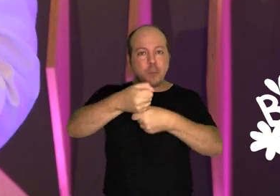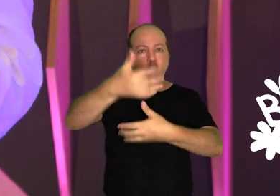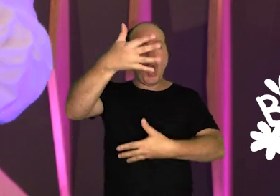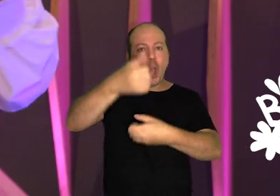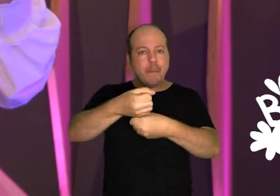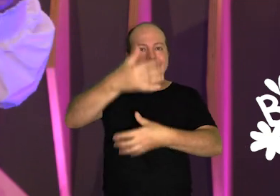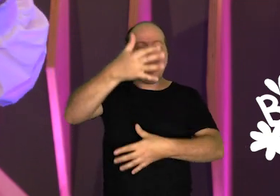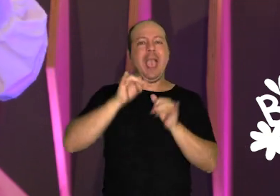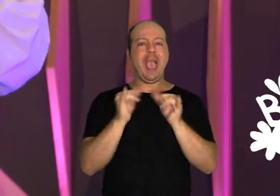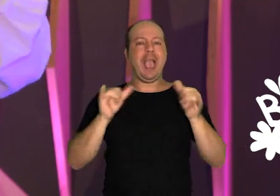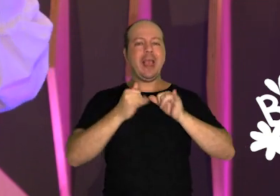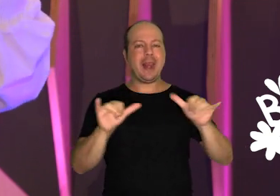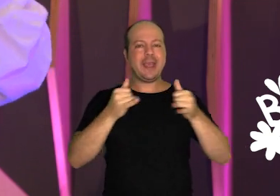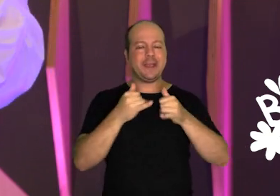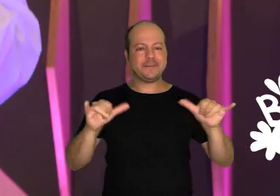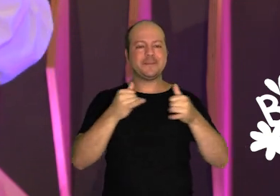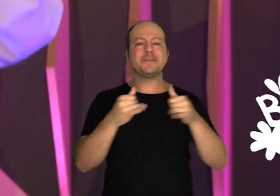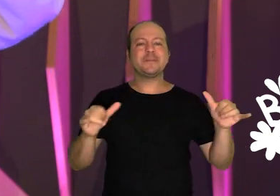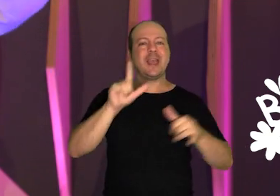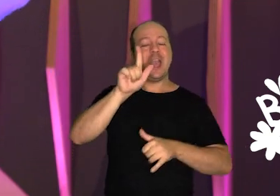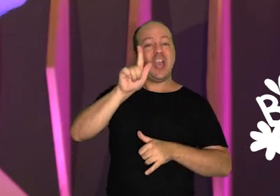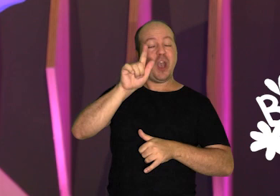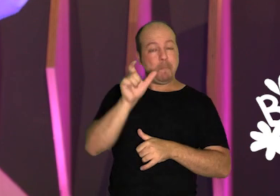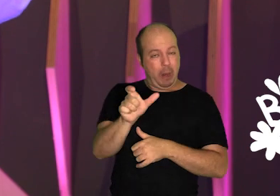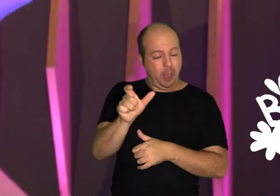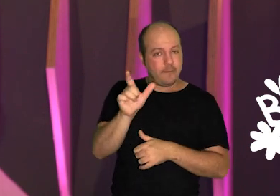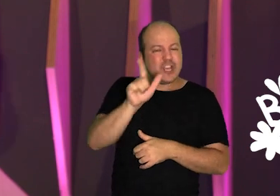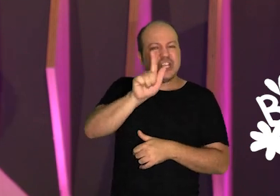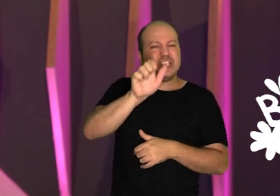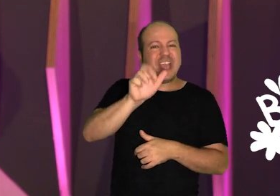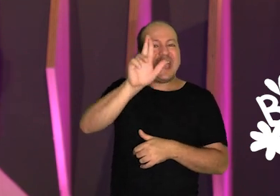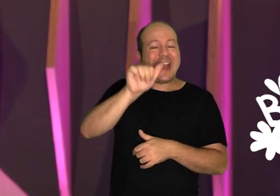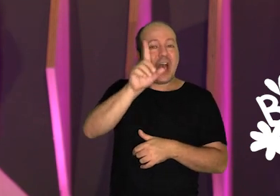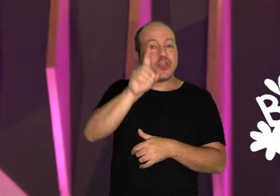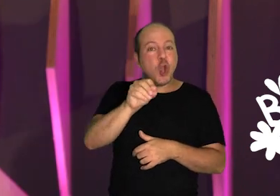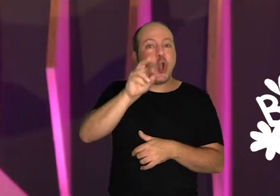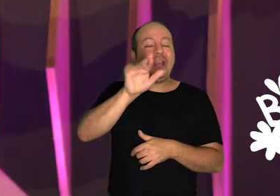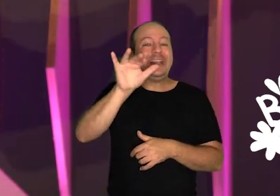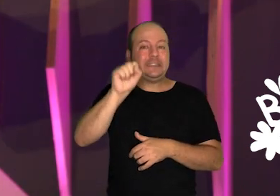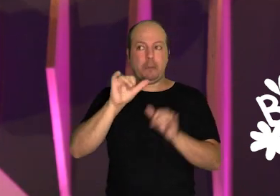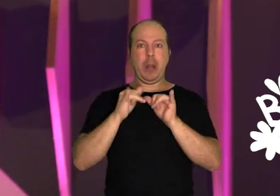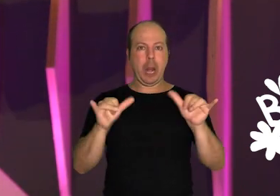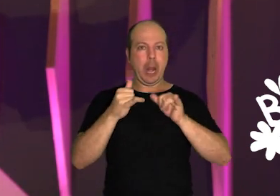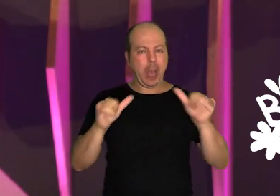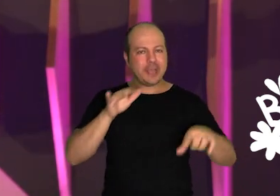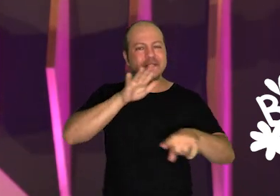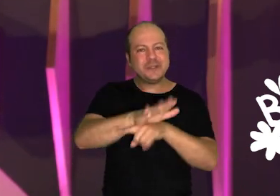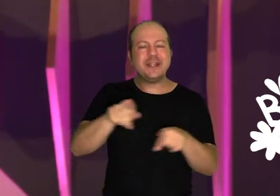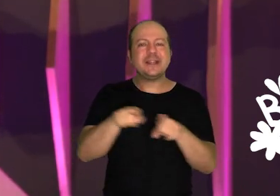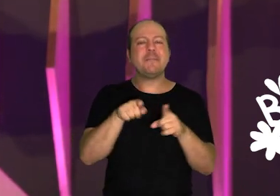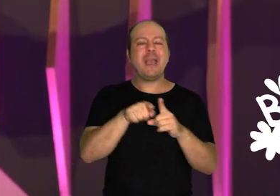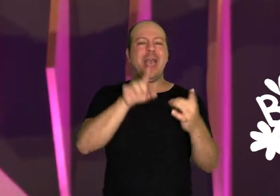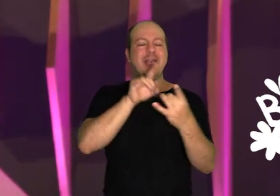teleprompter, eletricista, gerador, olha que palavra linda, geradorista que gera energia,